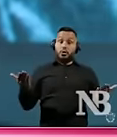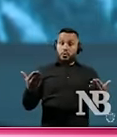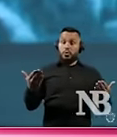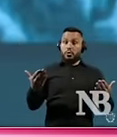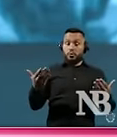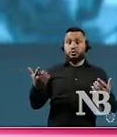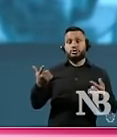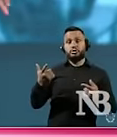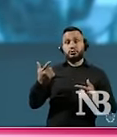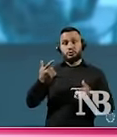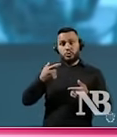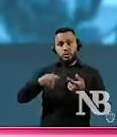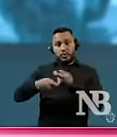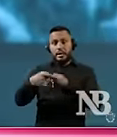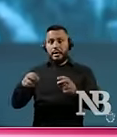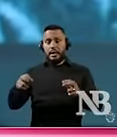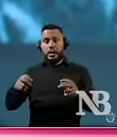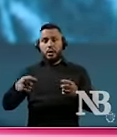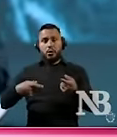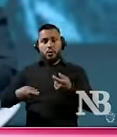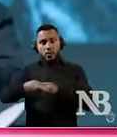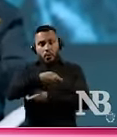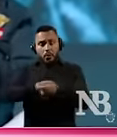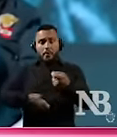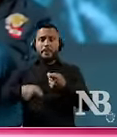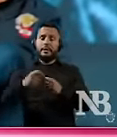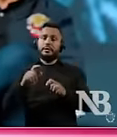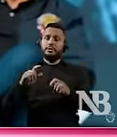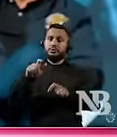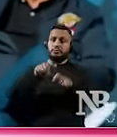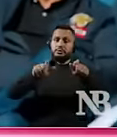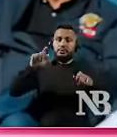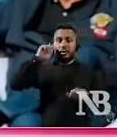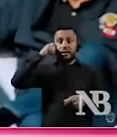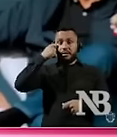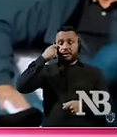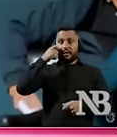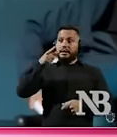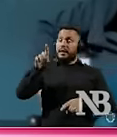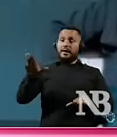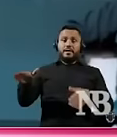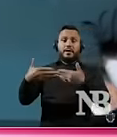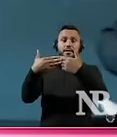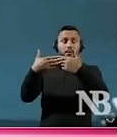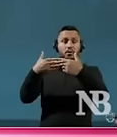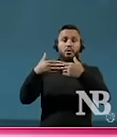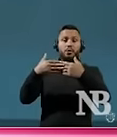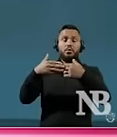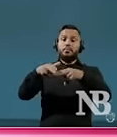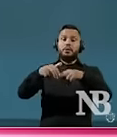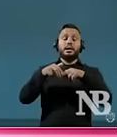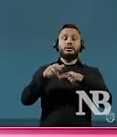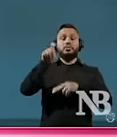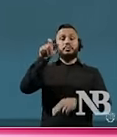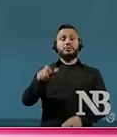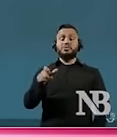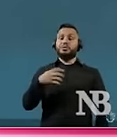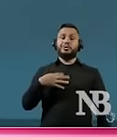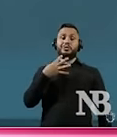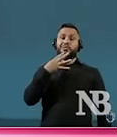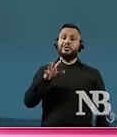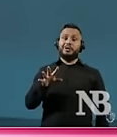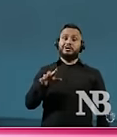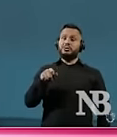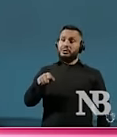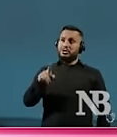escravatura, tanto no Reino Unido, nas suas colônias e no mundo, se dá graças a um cara que você nem conhece. Isso sim, de fato, é cumprir um legado e